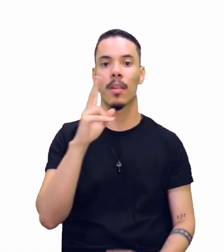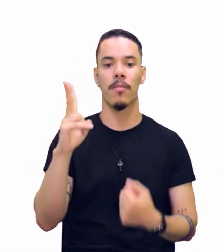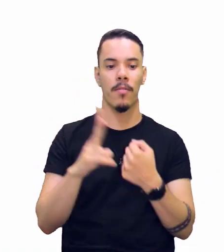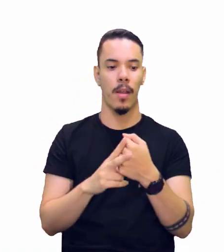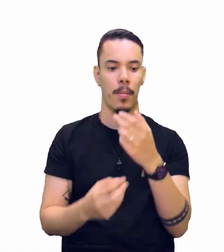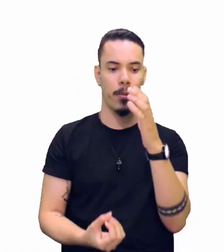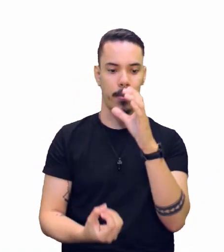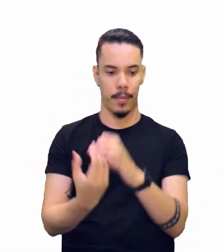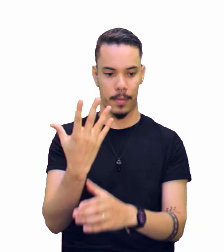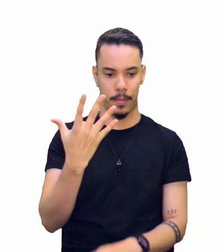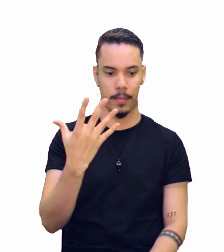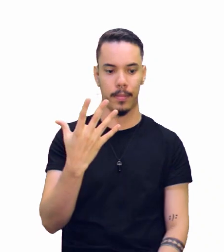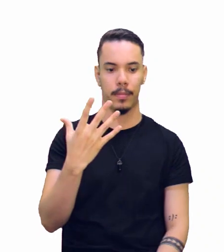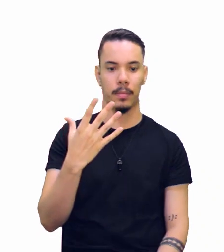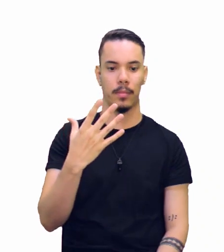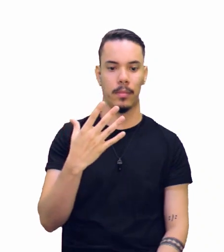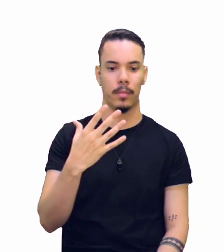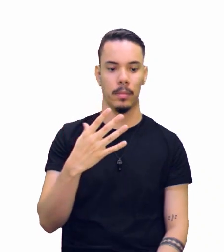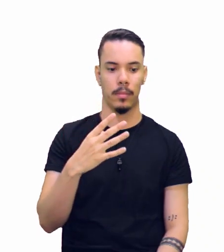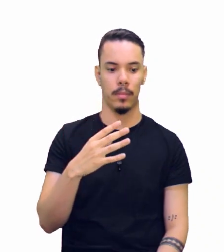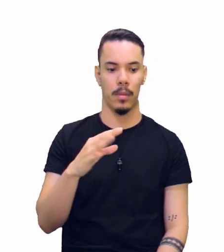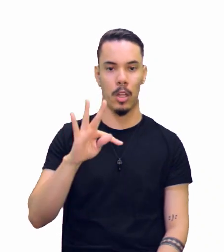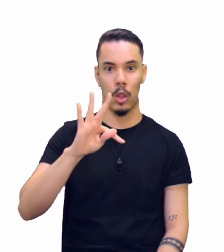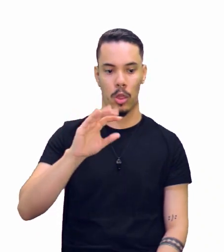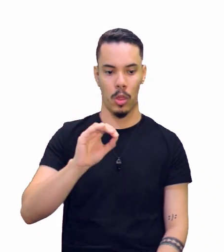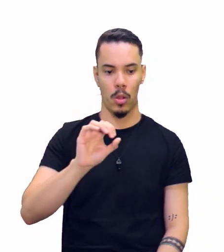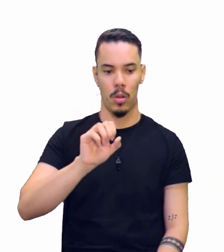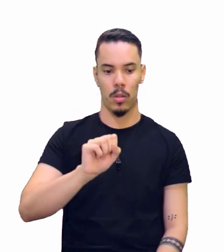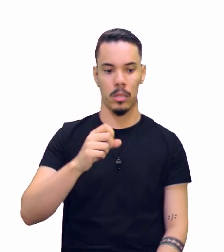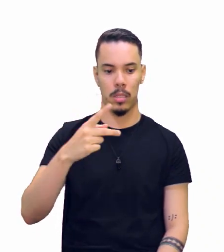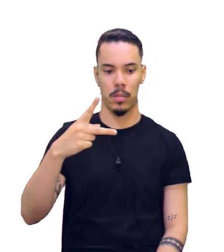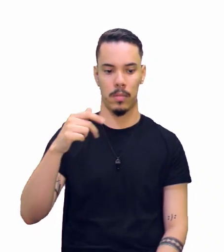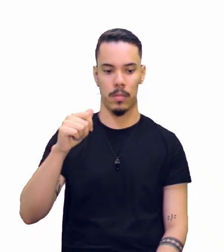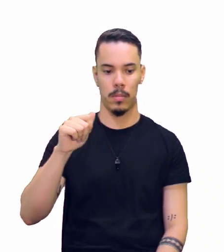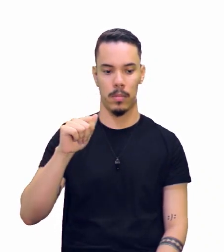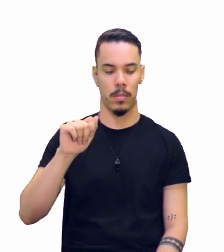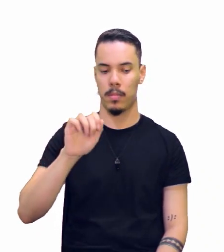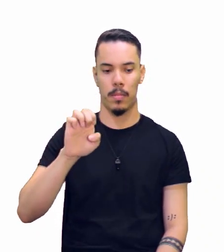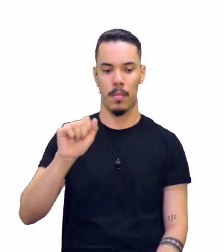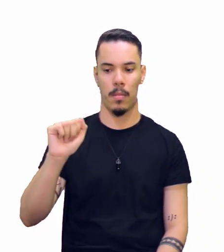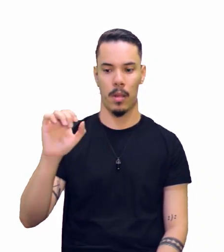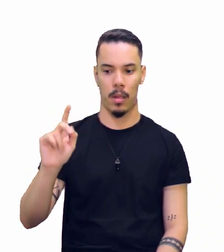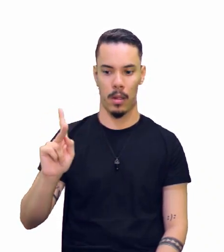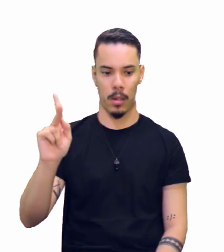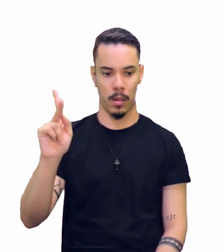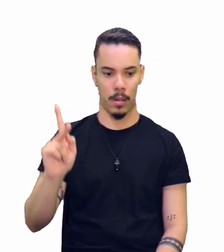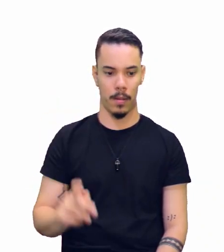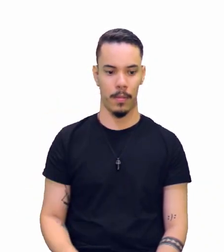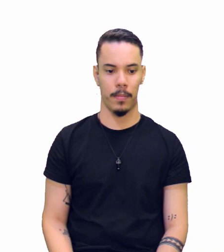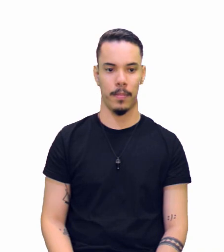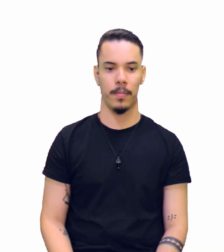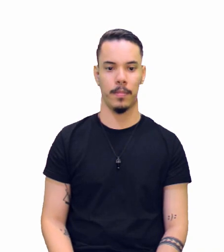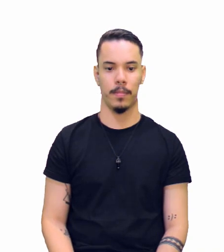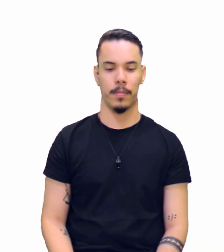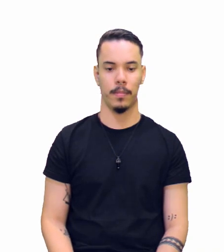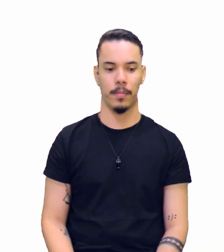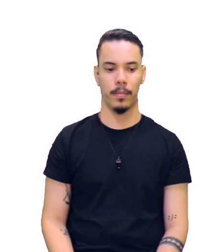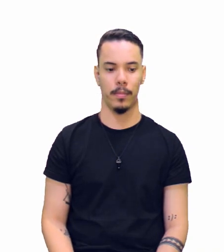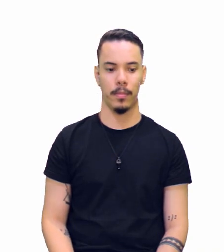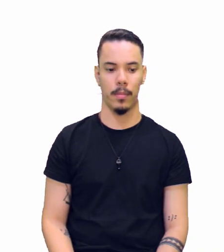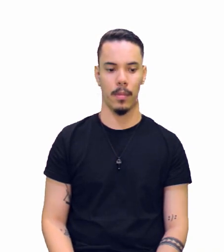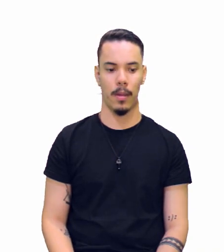nasce assim, com esse to na frente dele. Esse to nada mais é, esse meu speak tá muito feio, vou fazer de